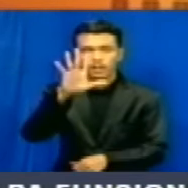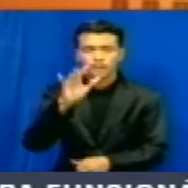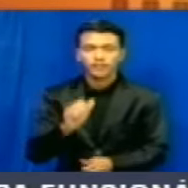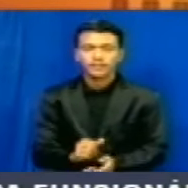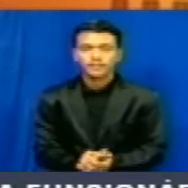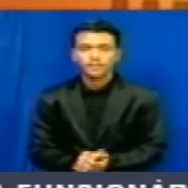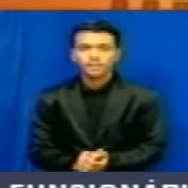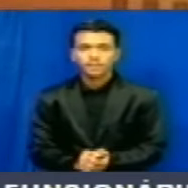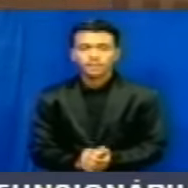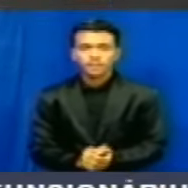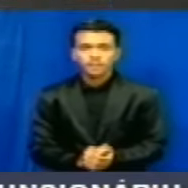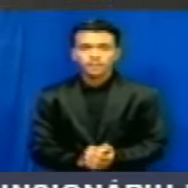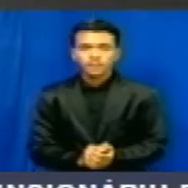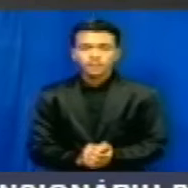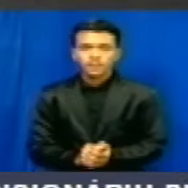Lima.